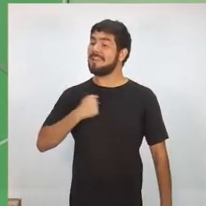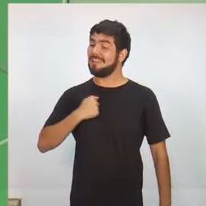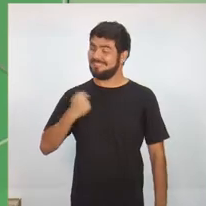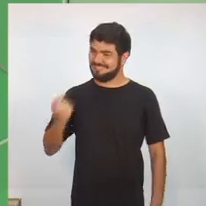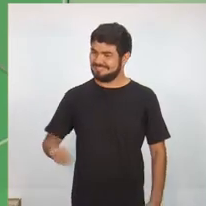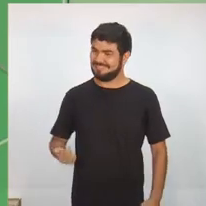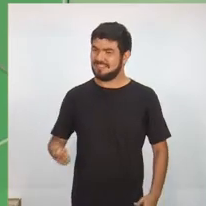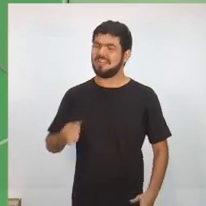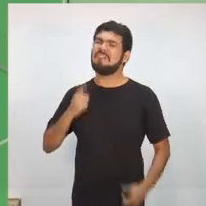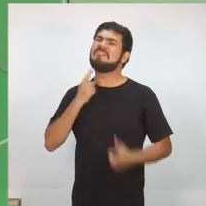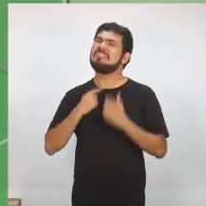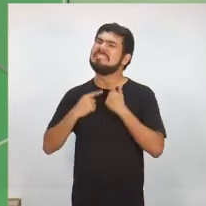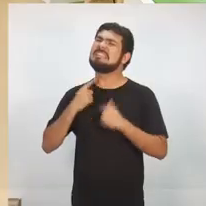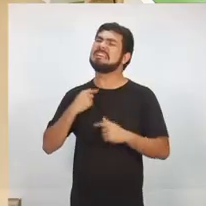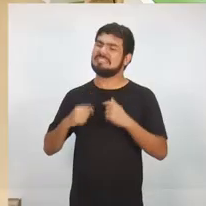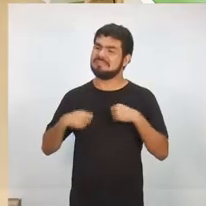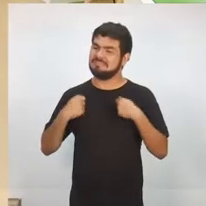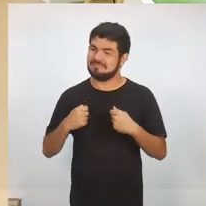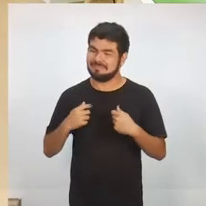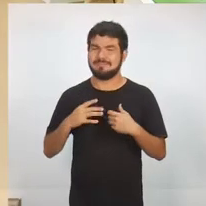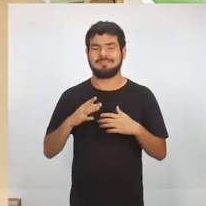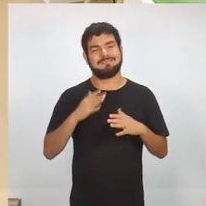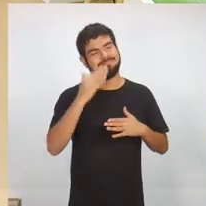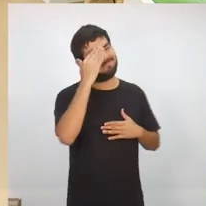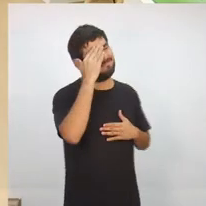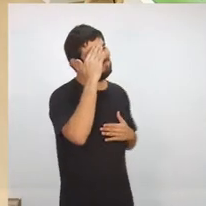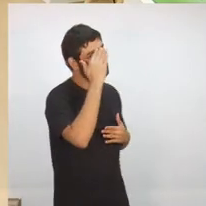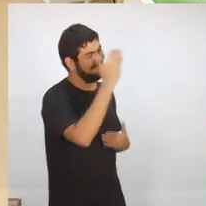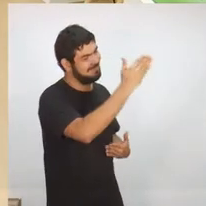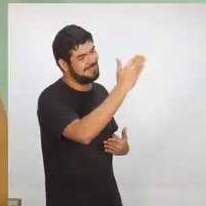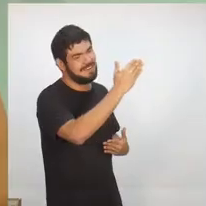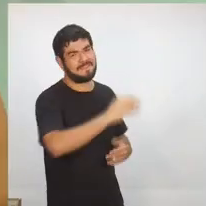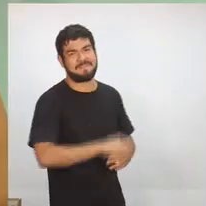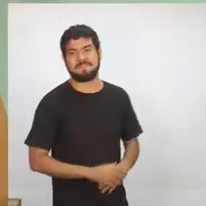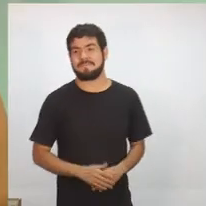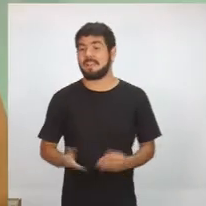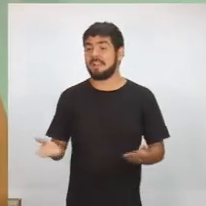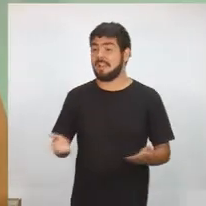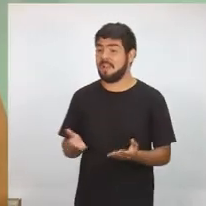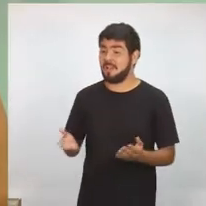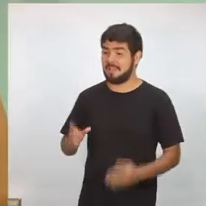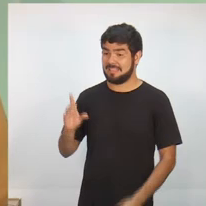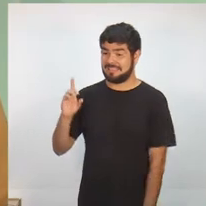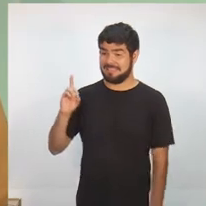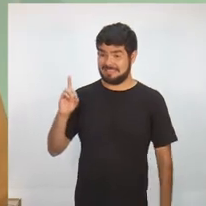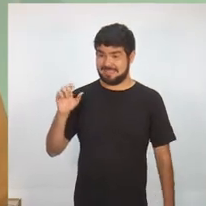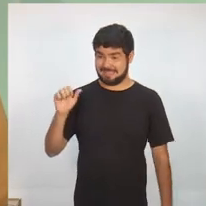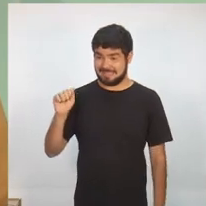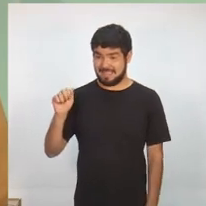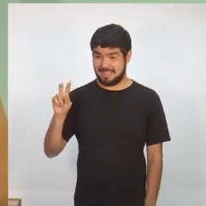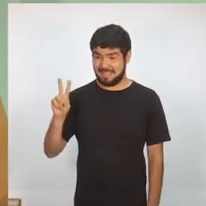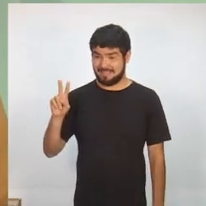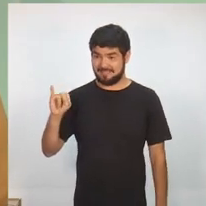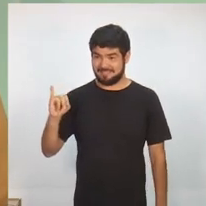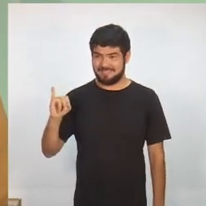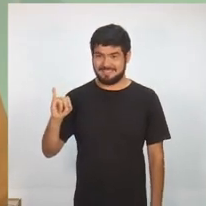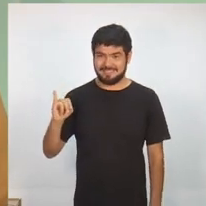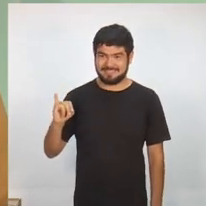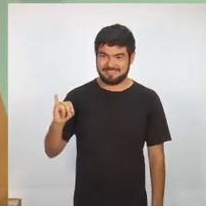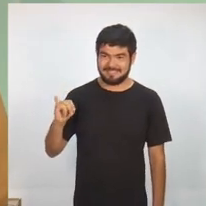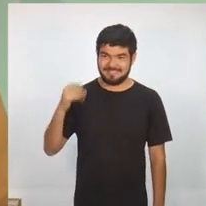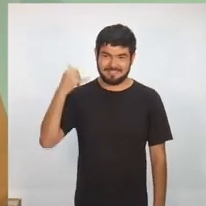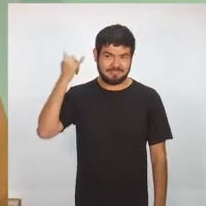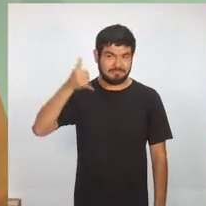com a vontade de fazer e não... Obrigada, candidato. Davi Almeida está agora com a fala